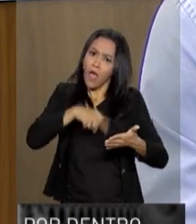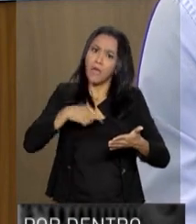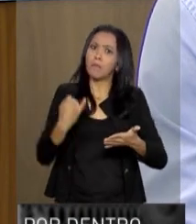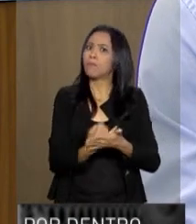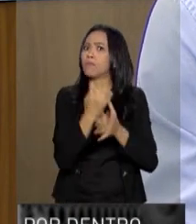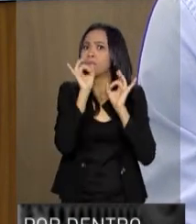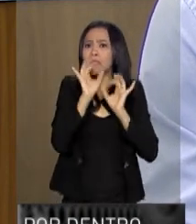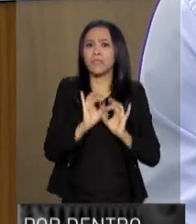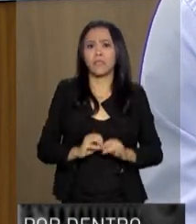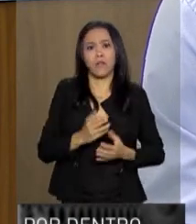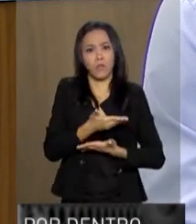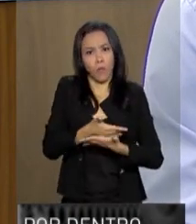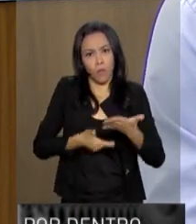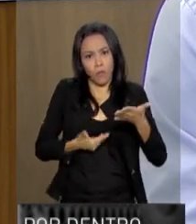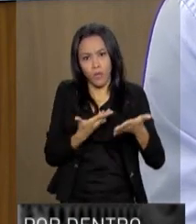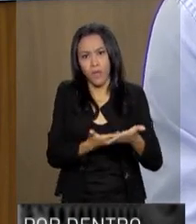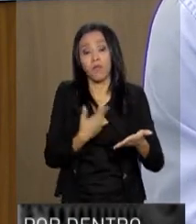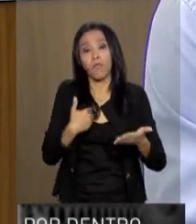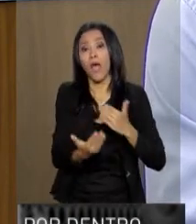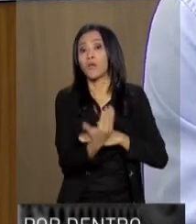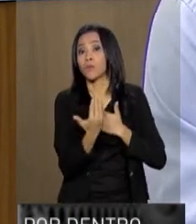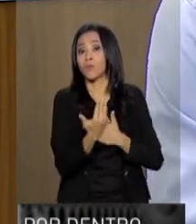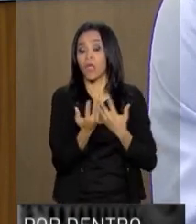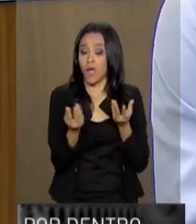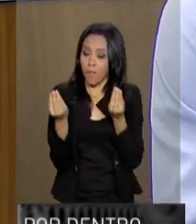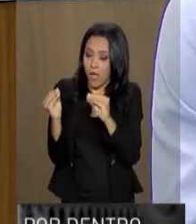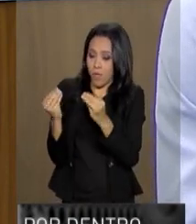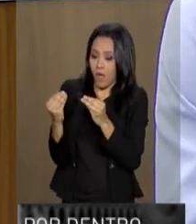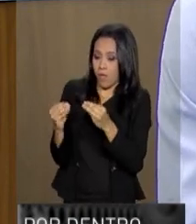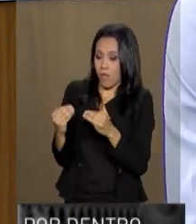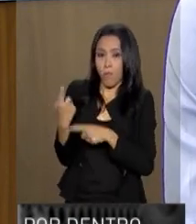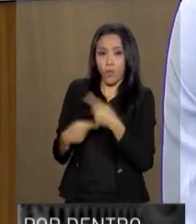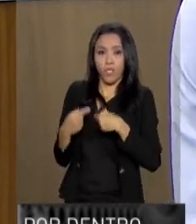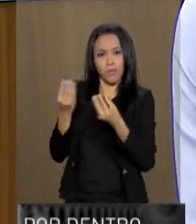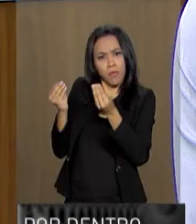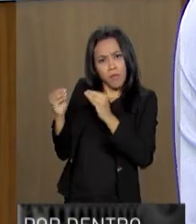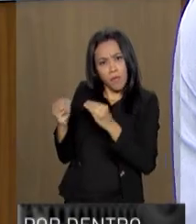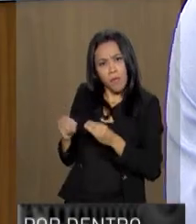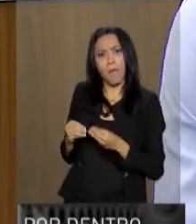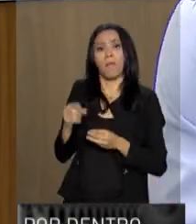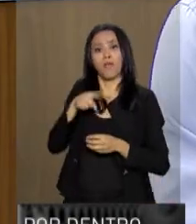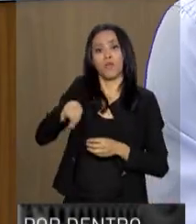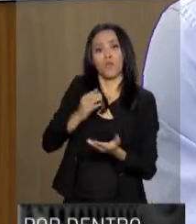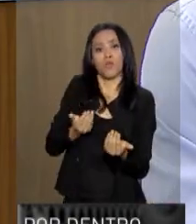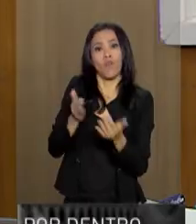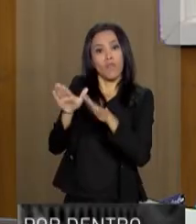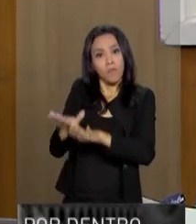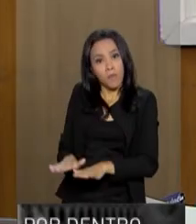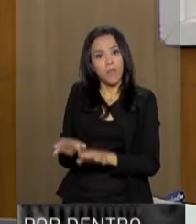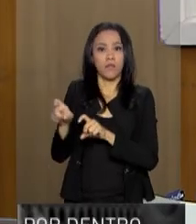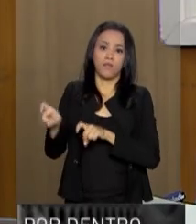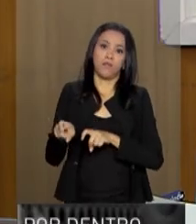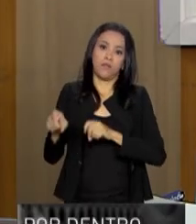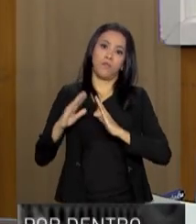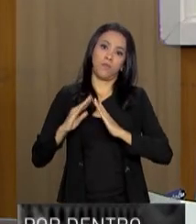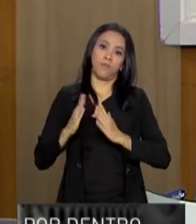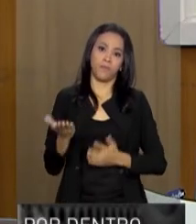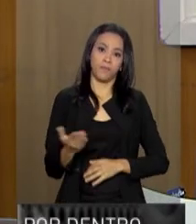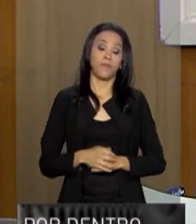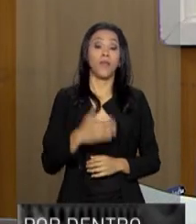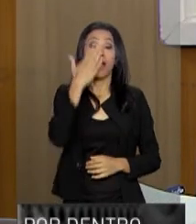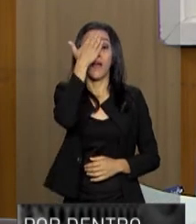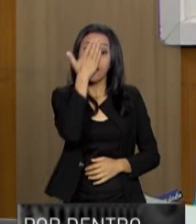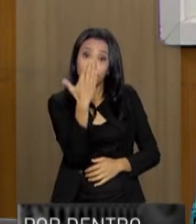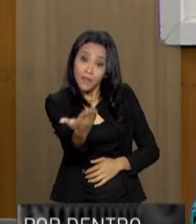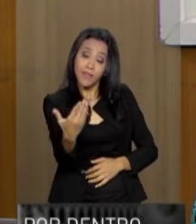nas ações que o governo vai construir na busca pela permanência do jovem no campo agradeço a participação da vocalista pimentel da